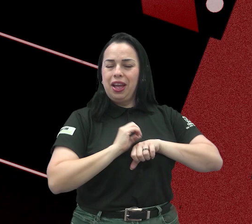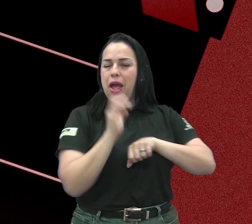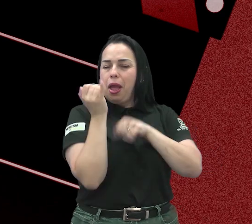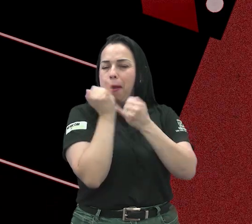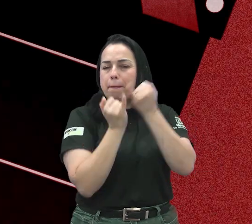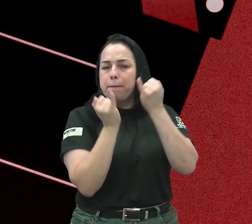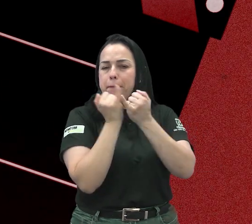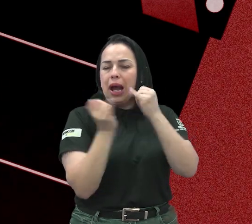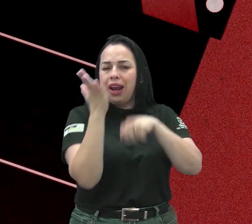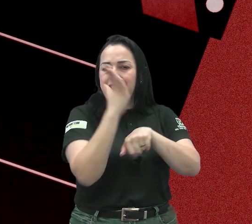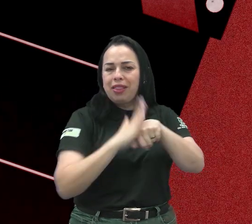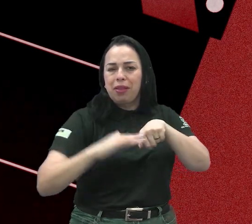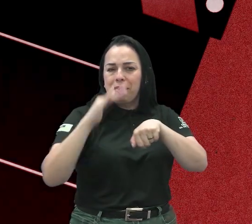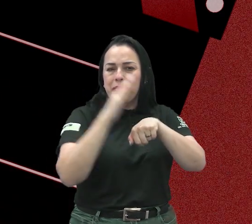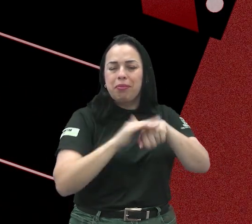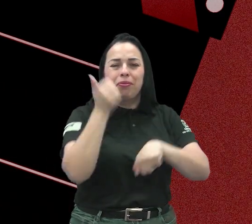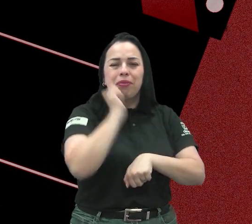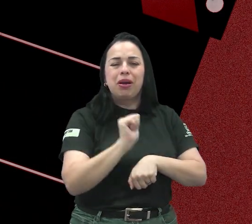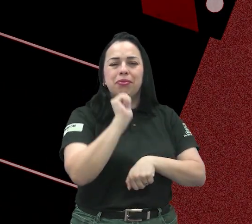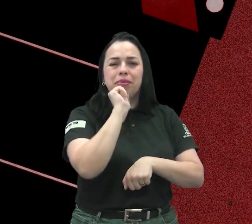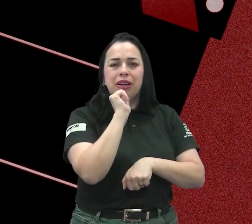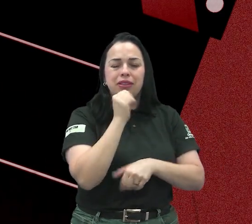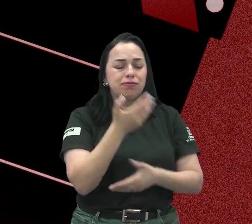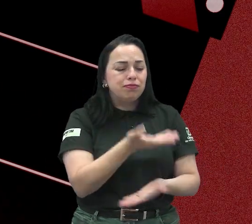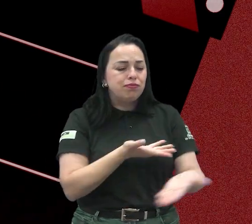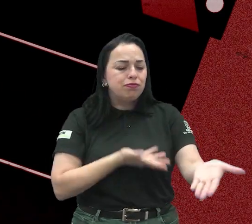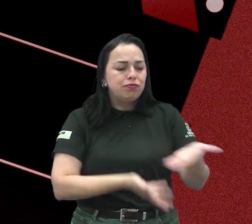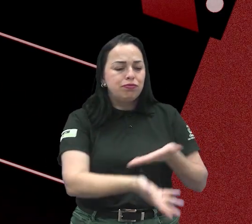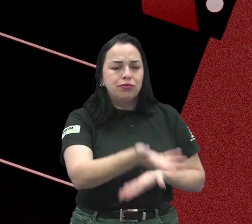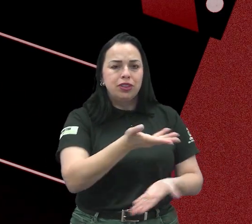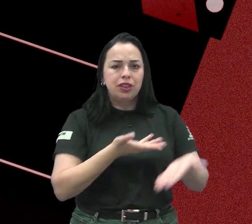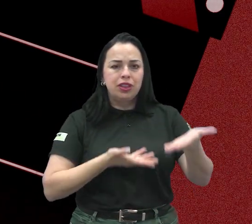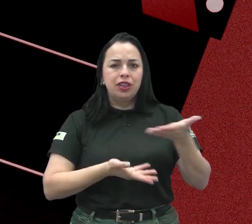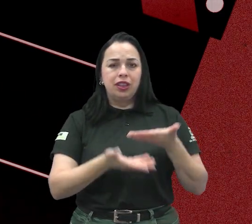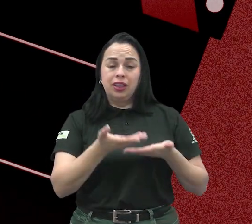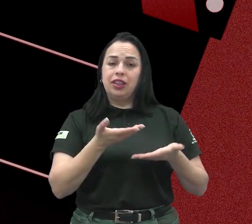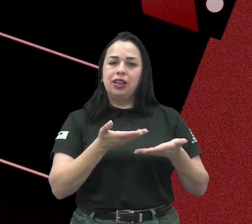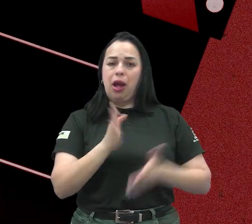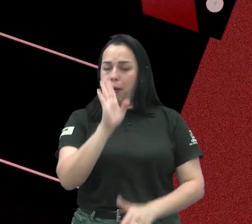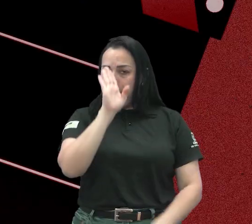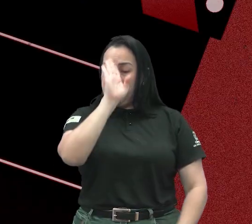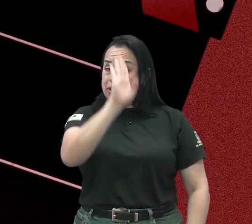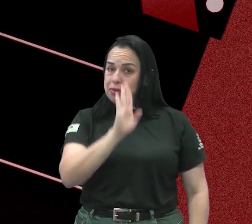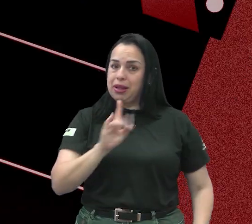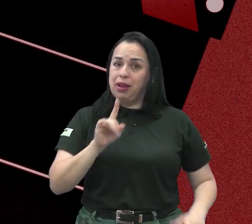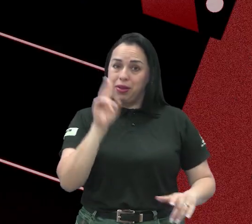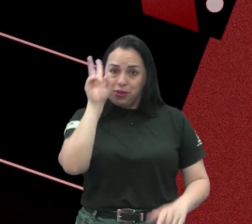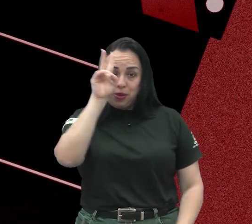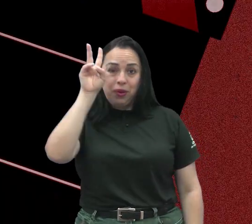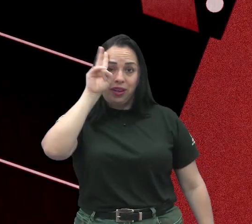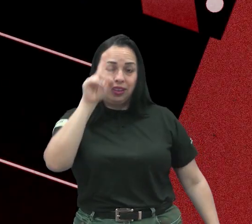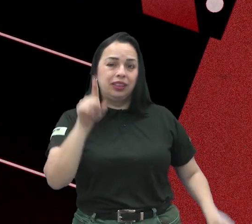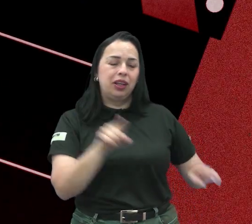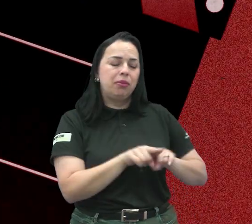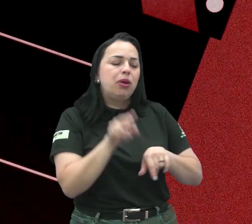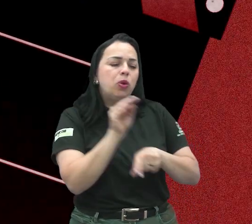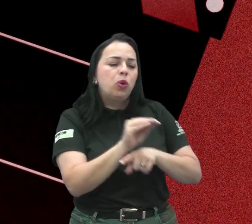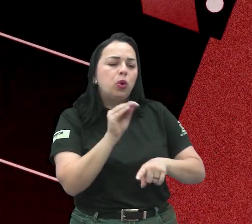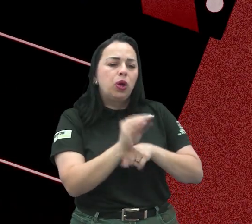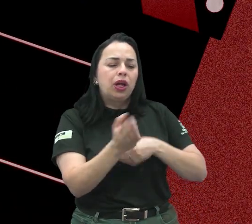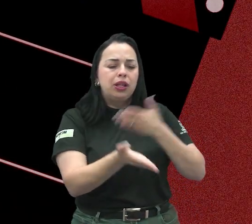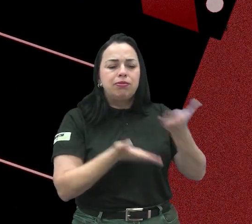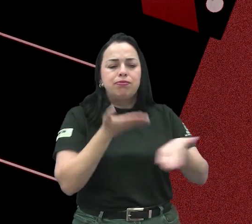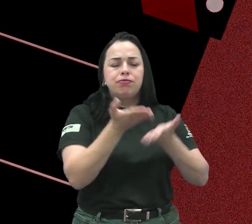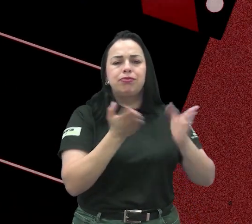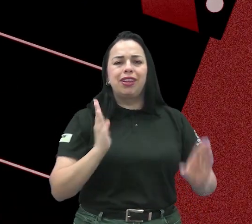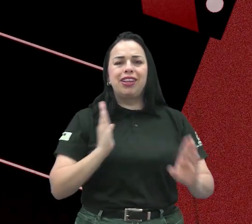de um gancinho órfão. A relação entre os dois é o coração da história, uma mistura de cuidado, descobertas e